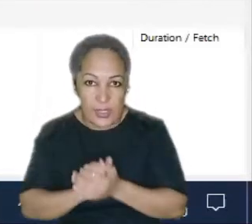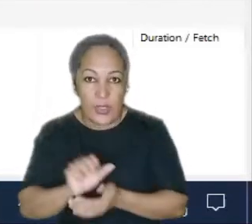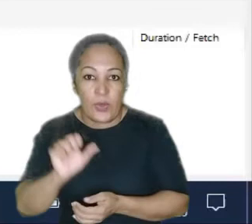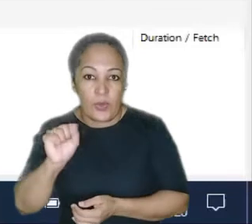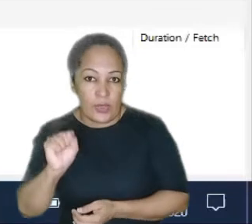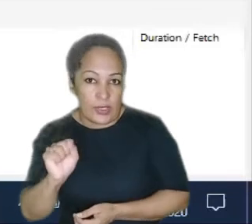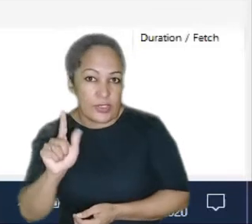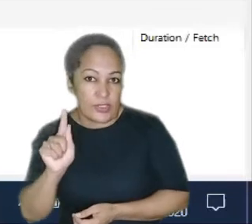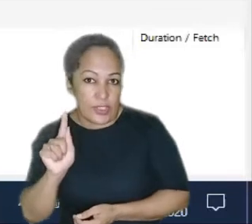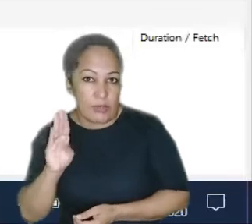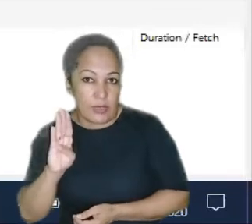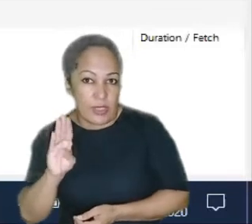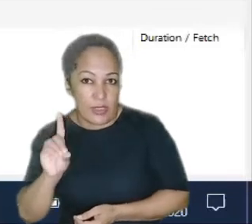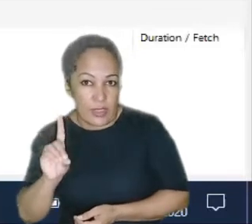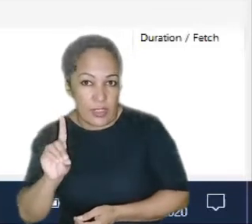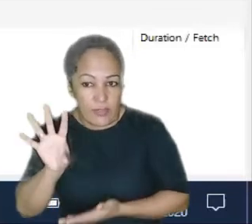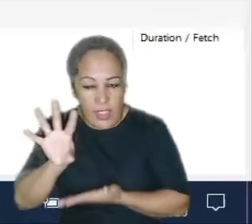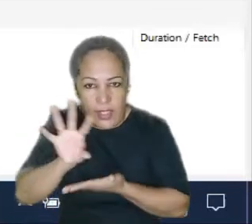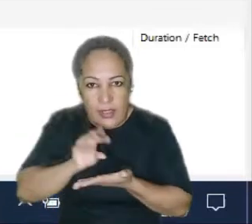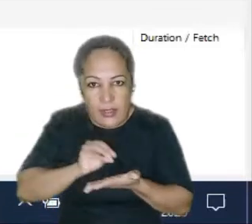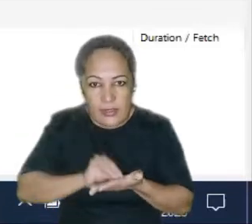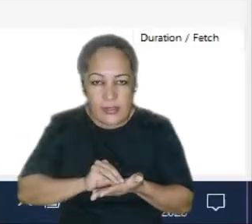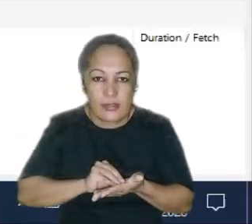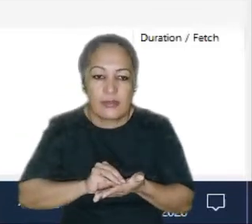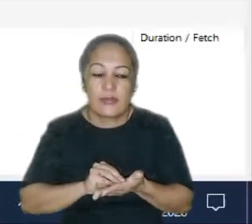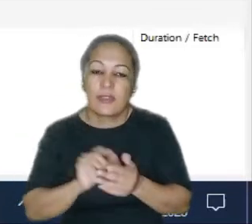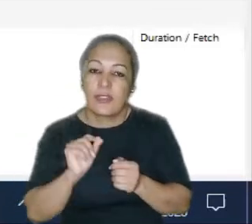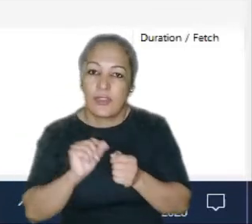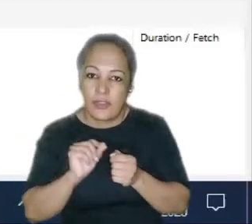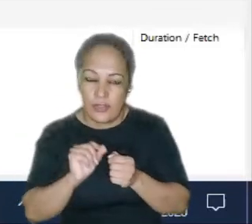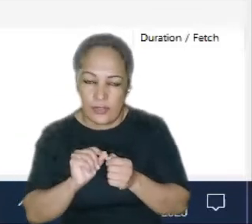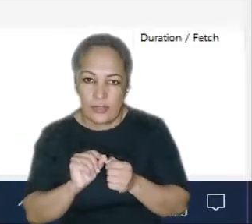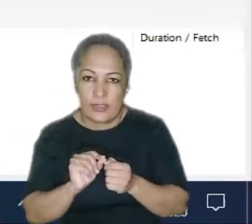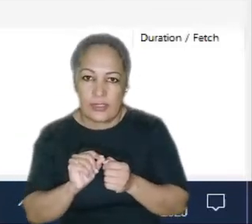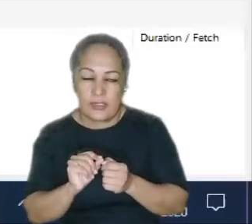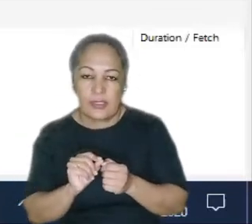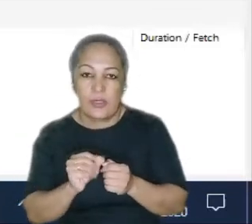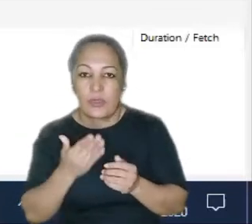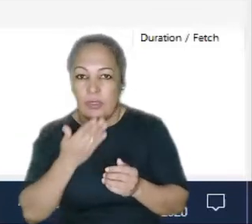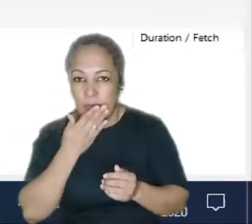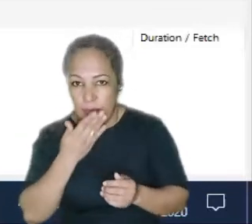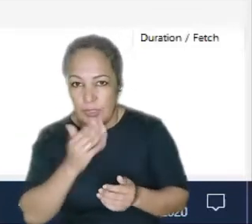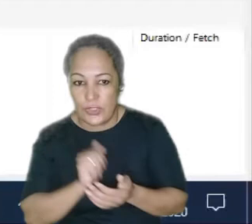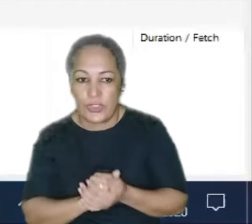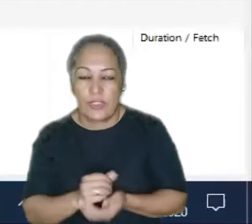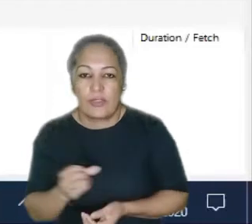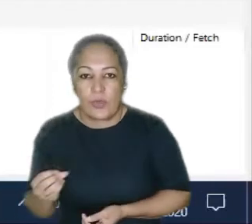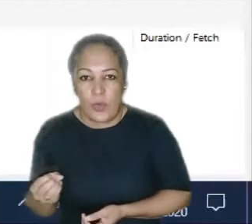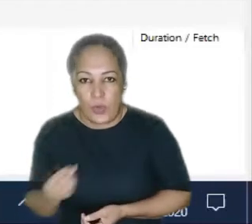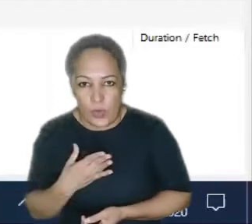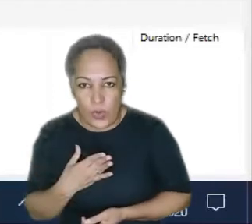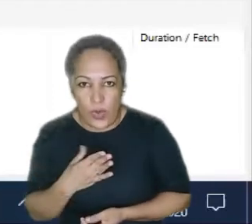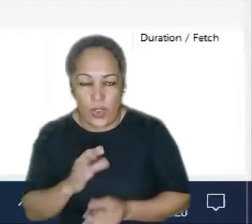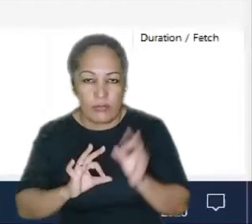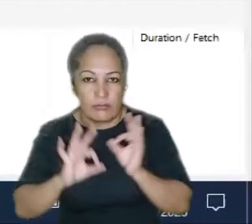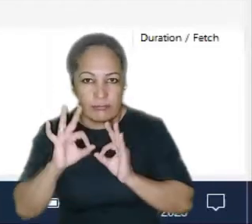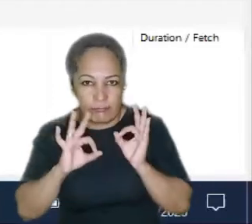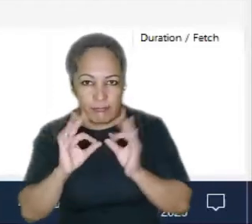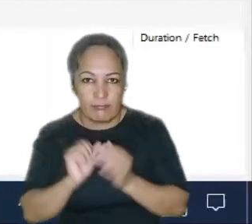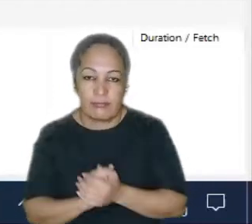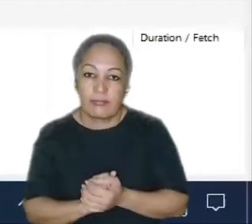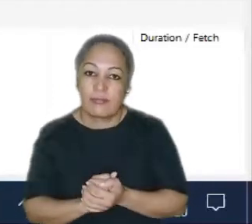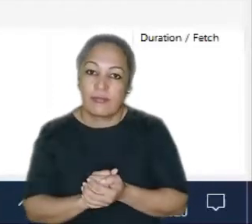e aí sim ele vai fazer o que esse comando está pedindo. No caso, ele vai criar uma nova base de dados aqui nos esquemas. Então, eu vou executar